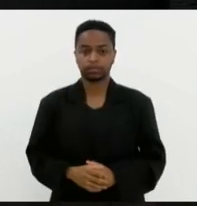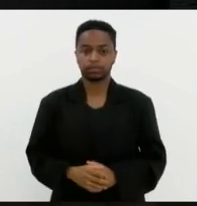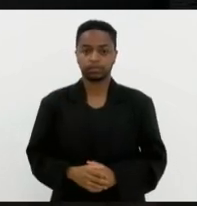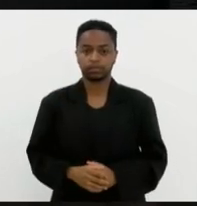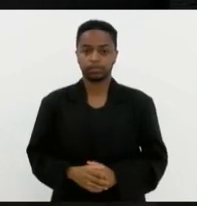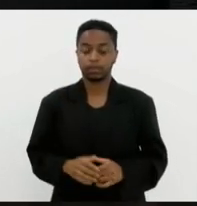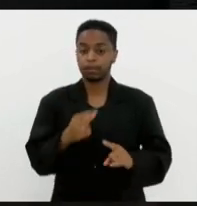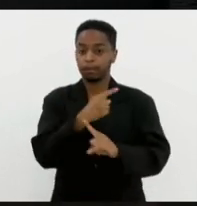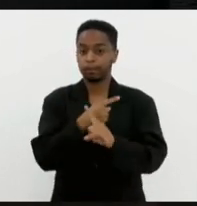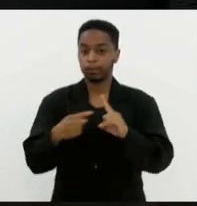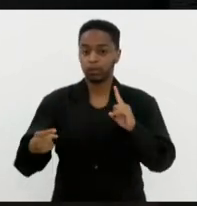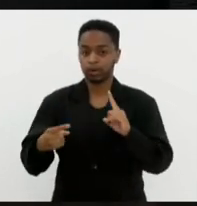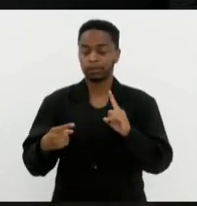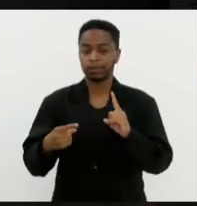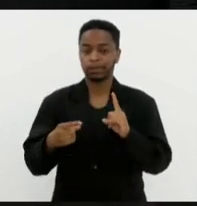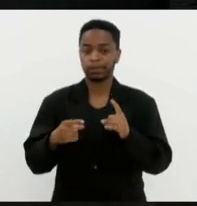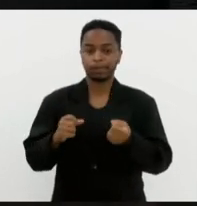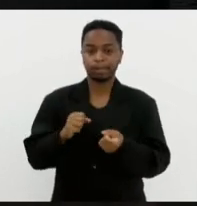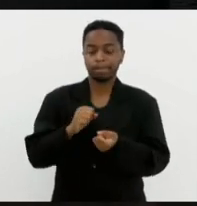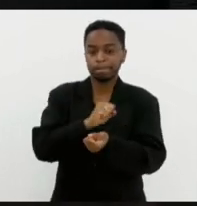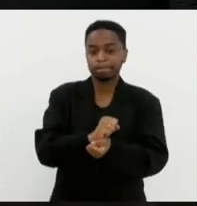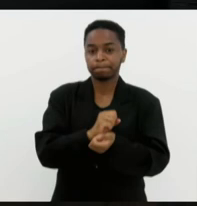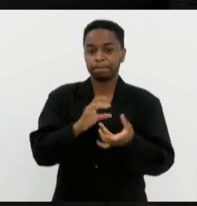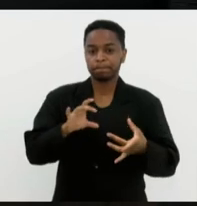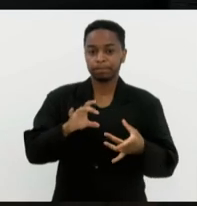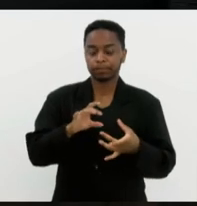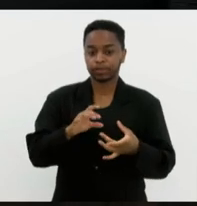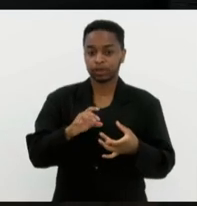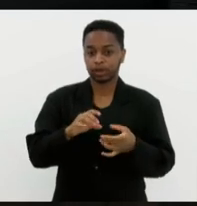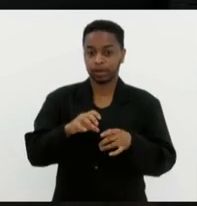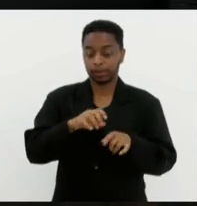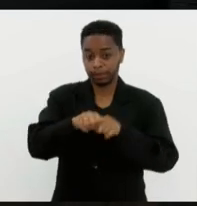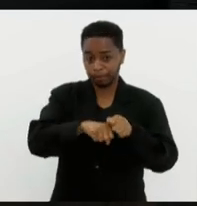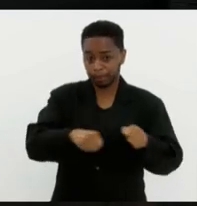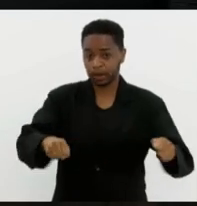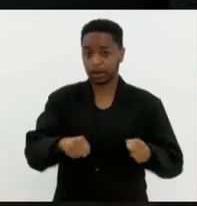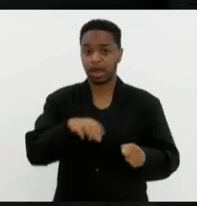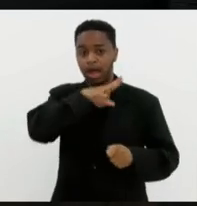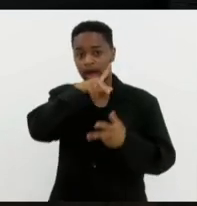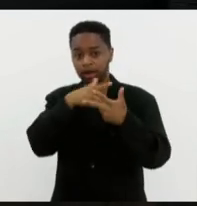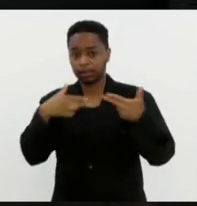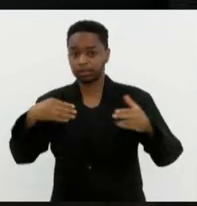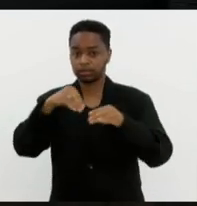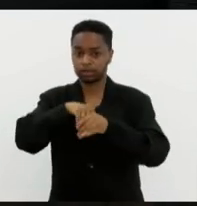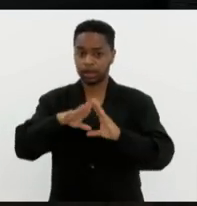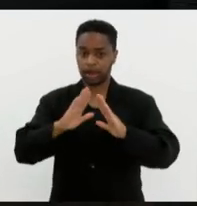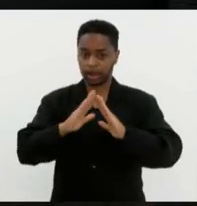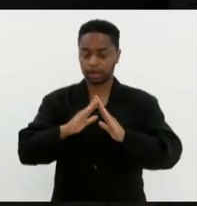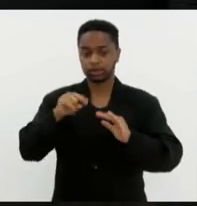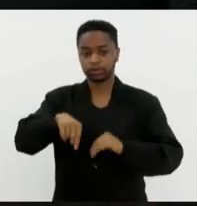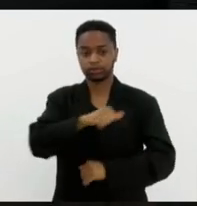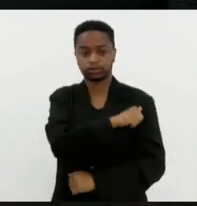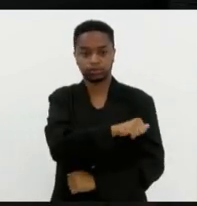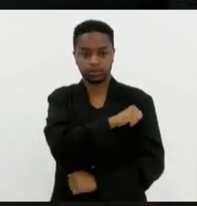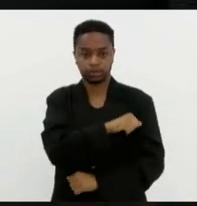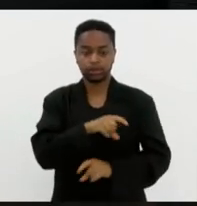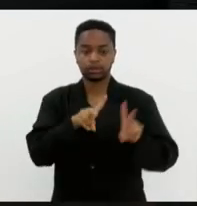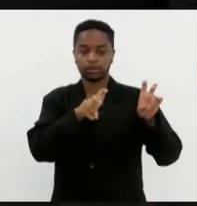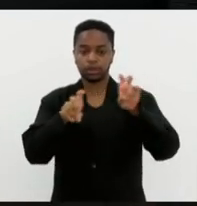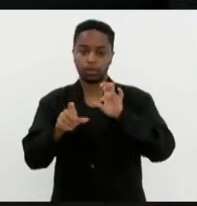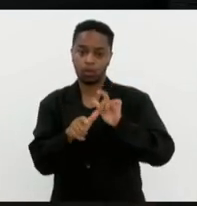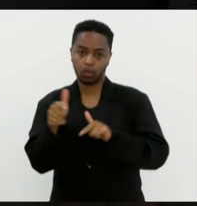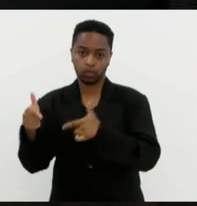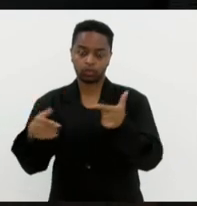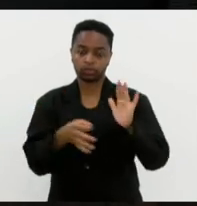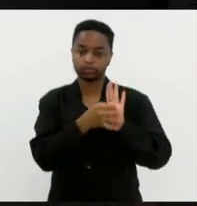o acorrentamento de animais domésticos no estado do Rio de Janeiro e dá outras providências. Pareceres das